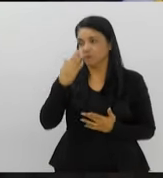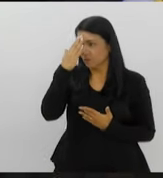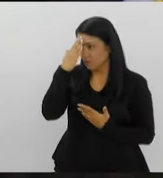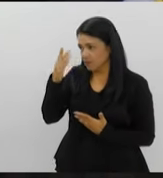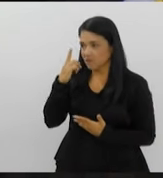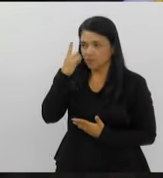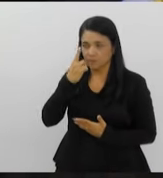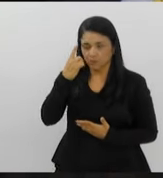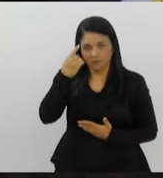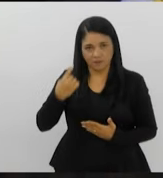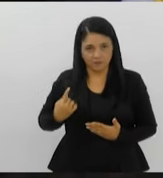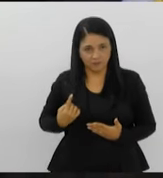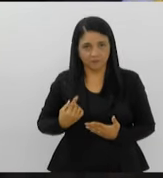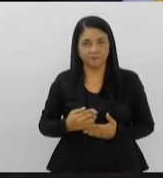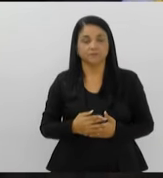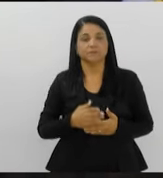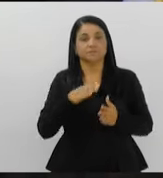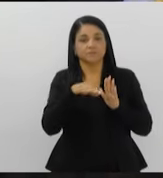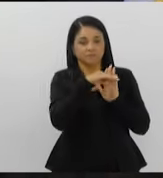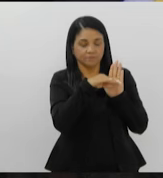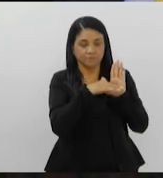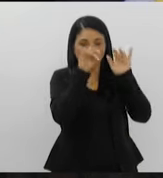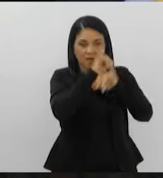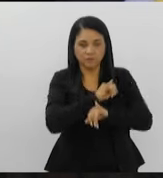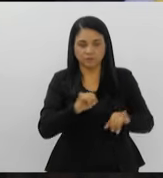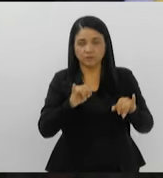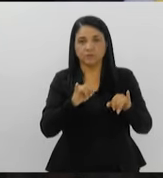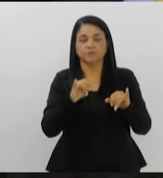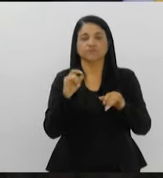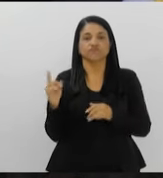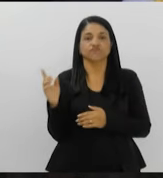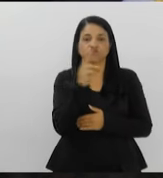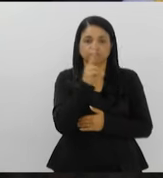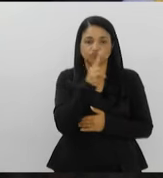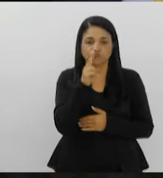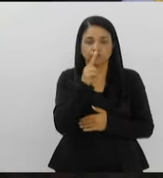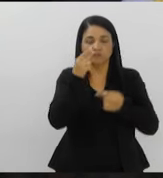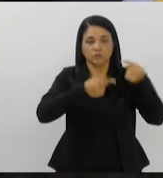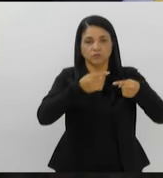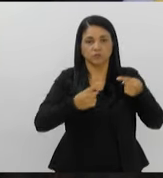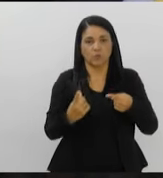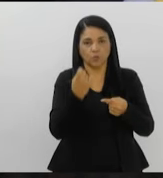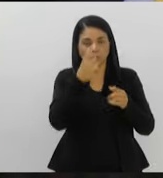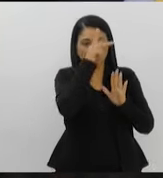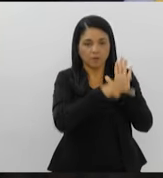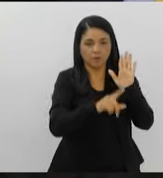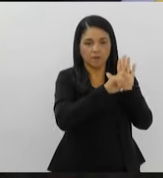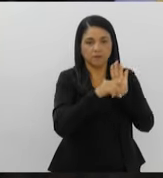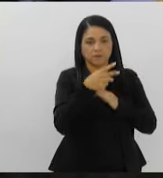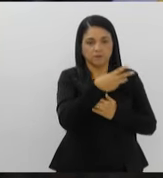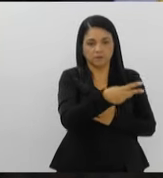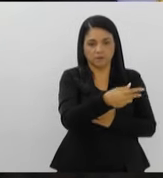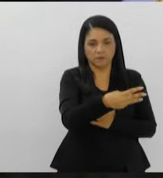dar sequência à pauta, então. Anuncio, em regime de urgência, em discussão única, projeto de lei